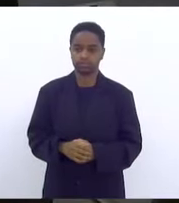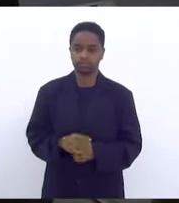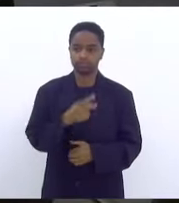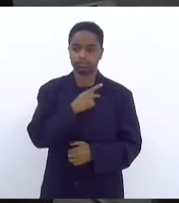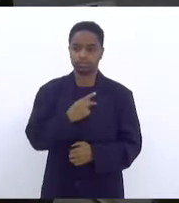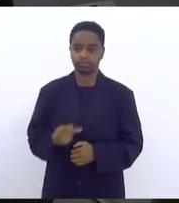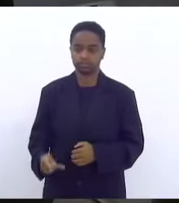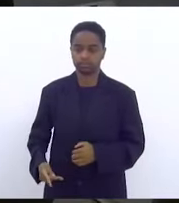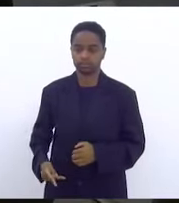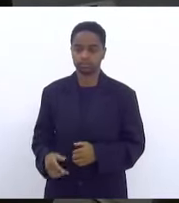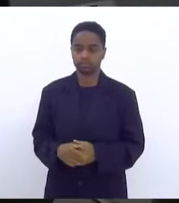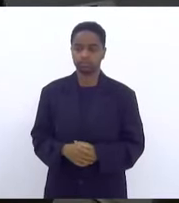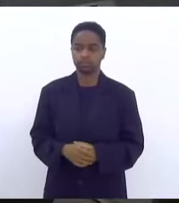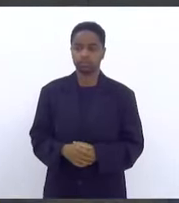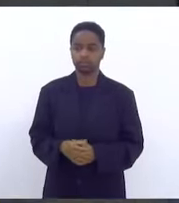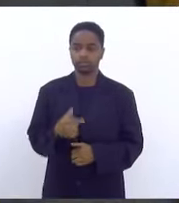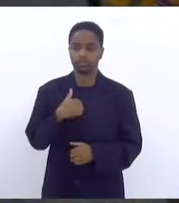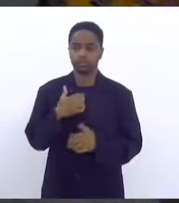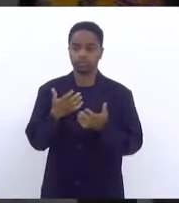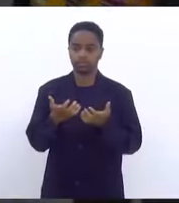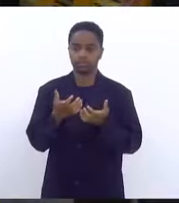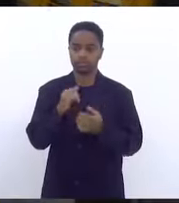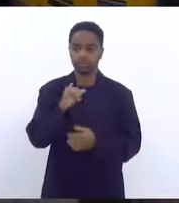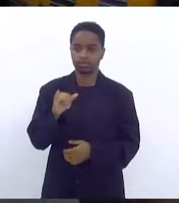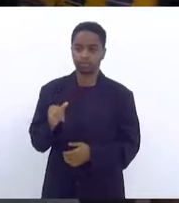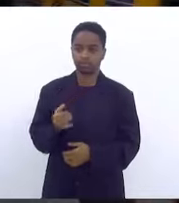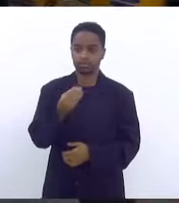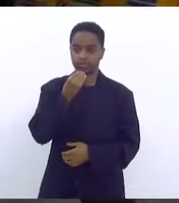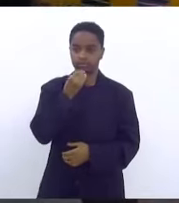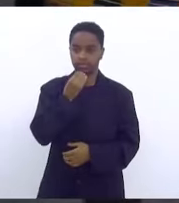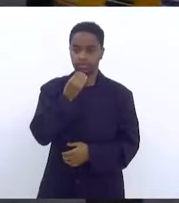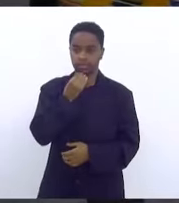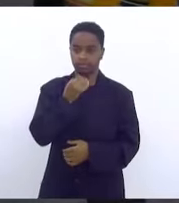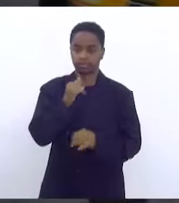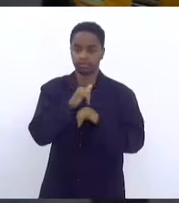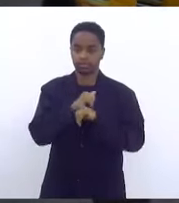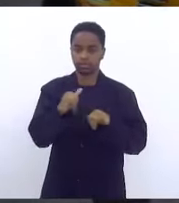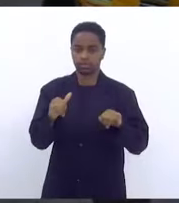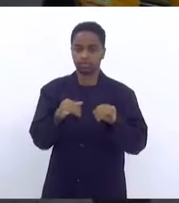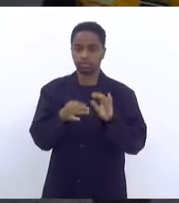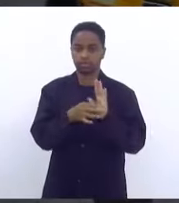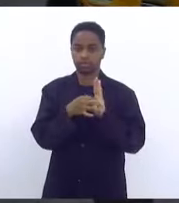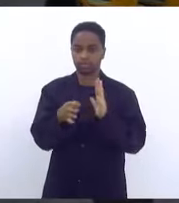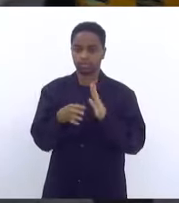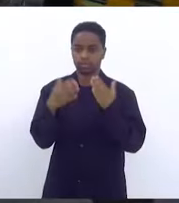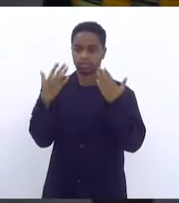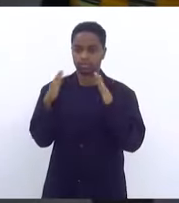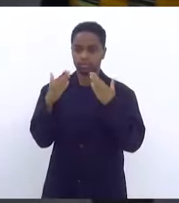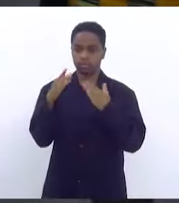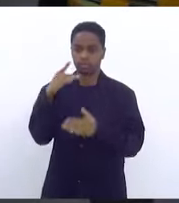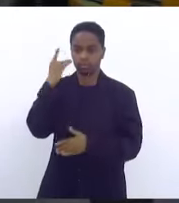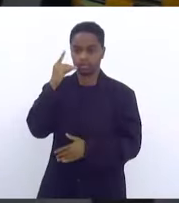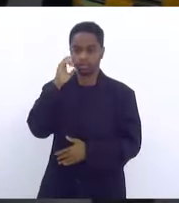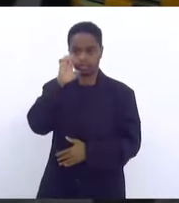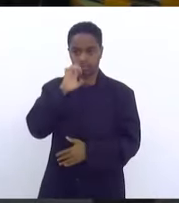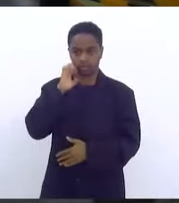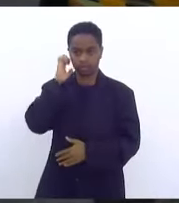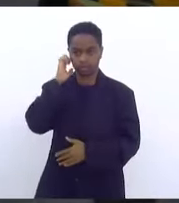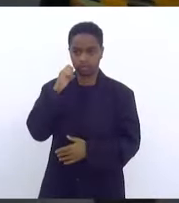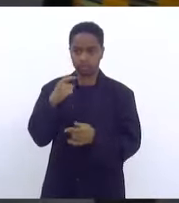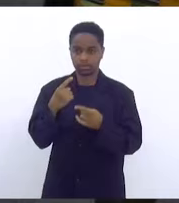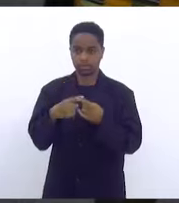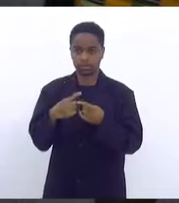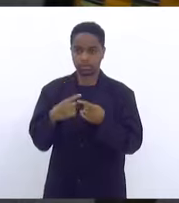Presidenta, queria aproveitar e dar o parecer já parabenizando a deputada Élica Takimoto,